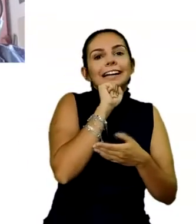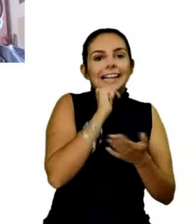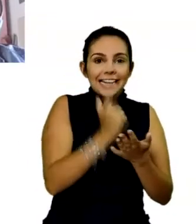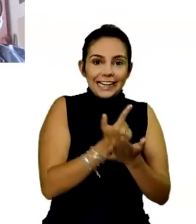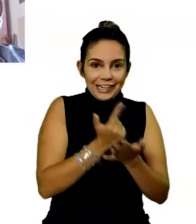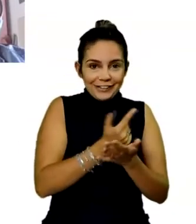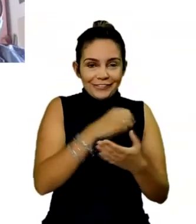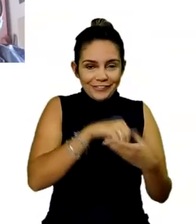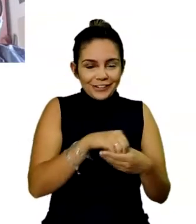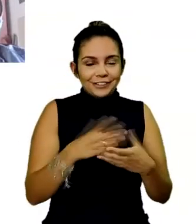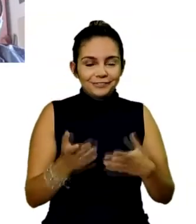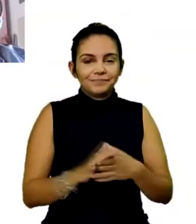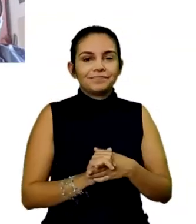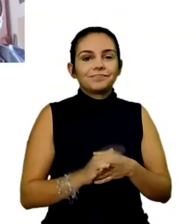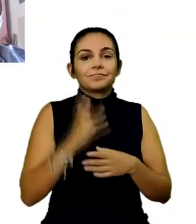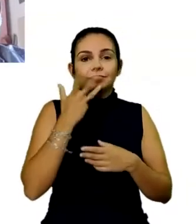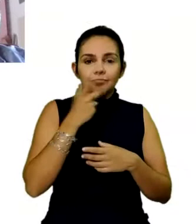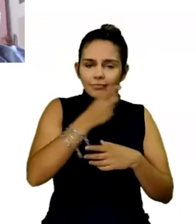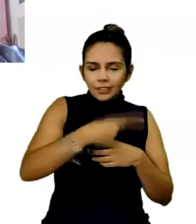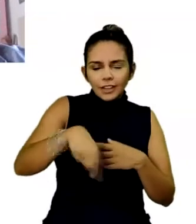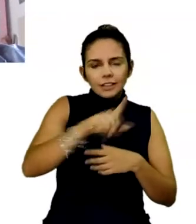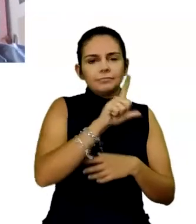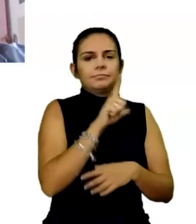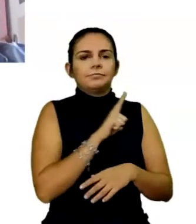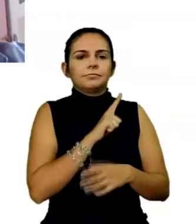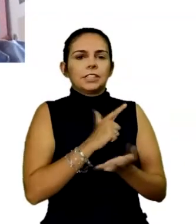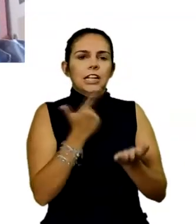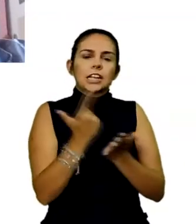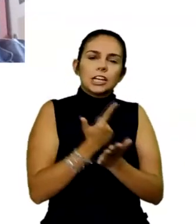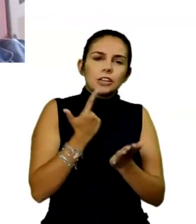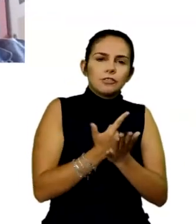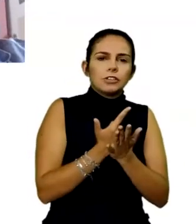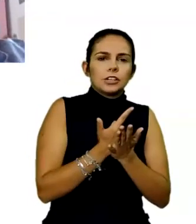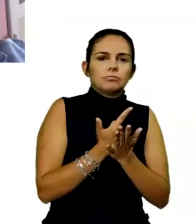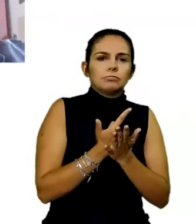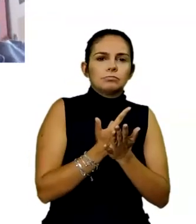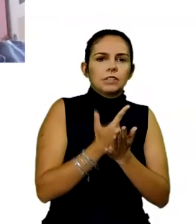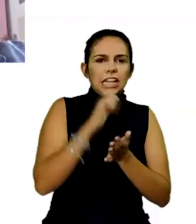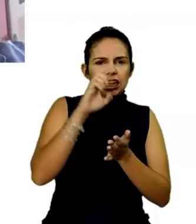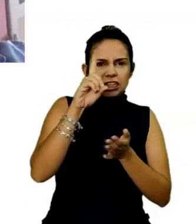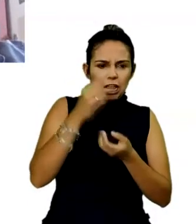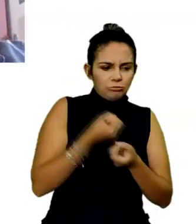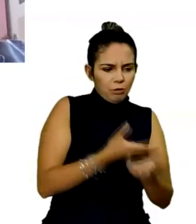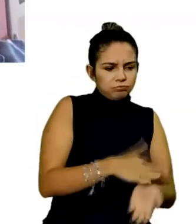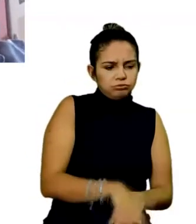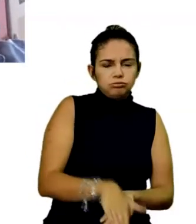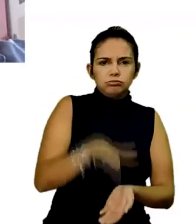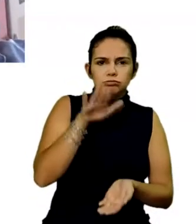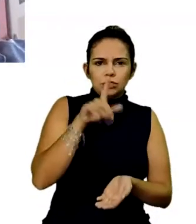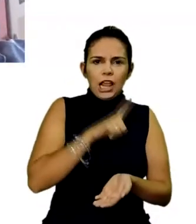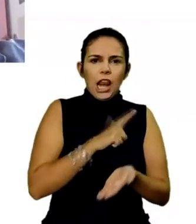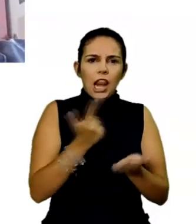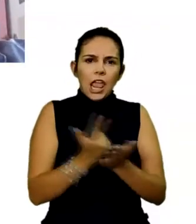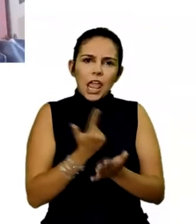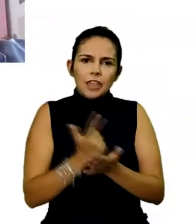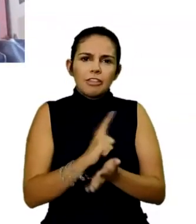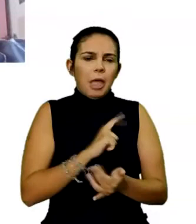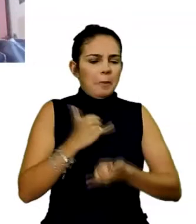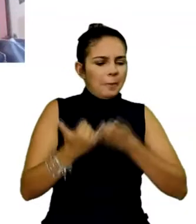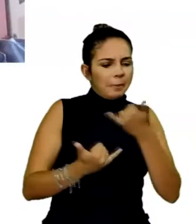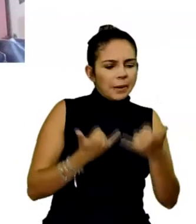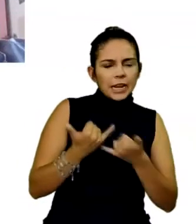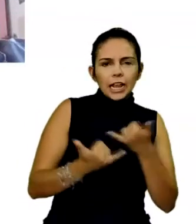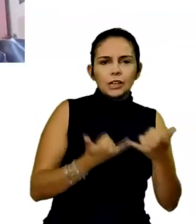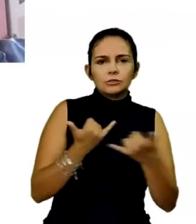livro. E as crianças que têm livros desde cedo, têm uns livros como tem